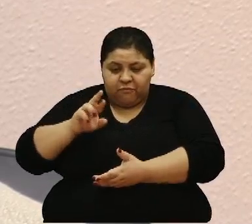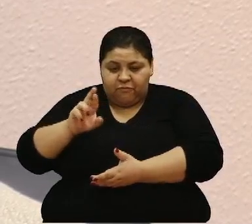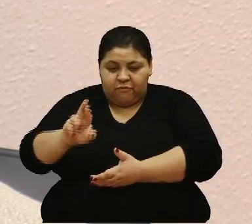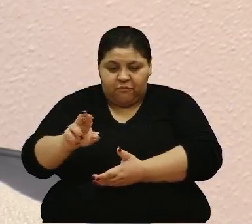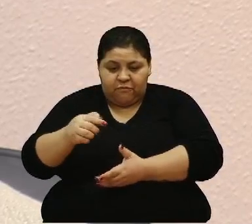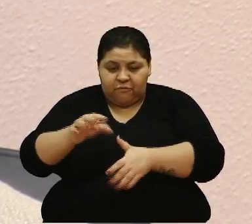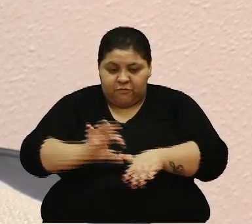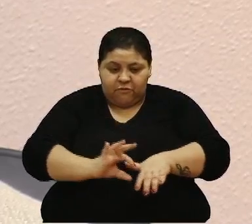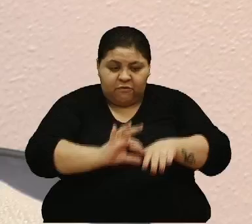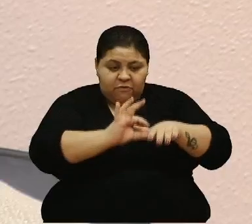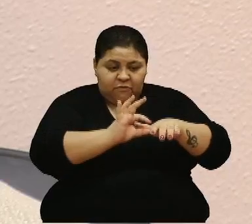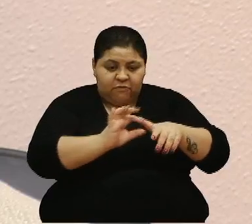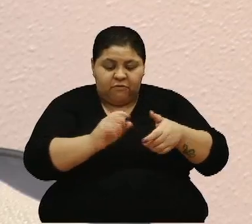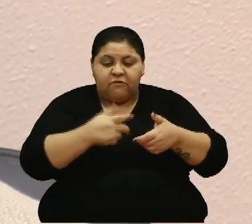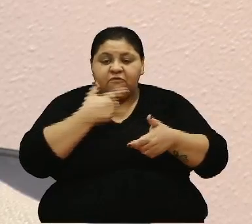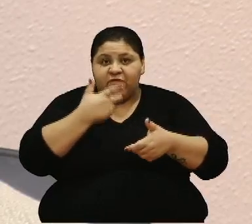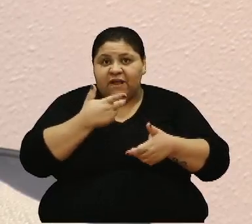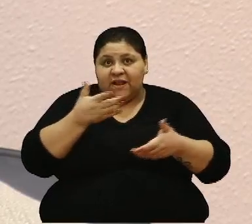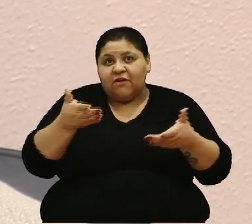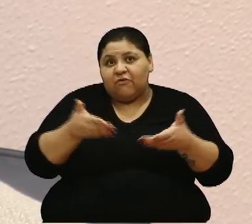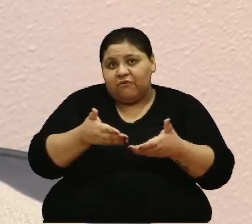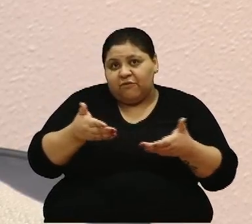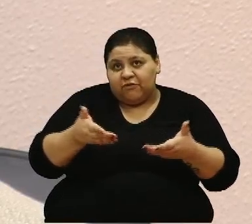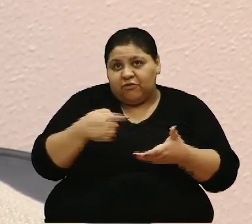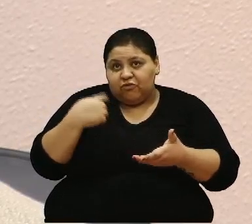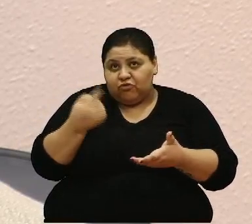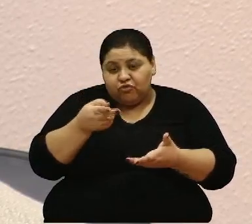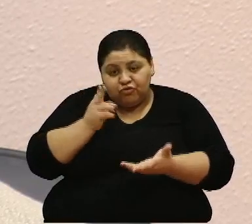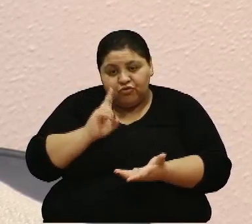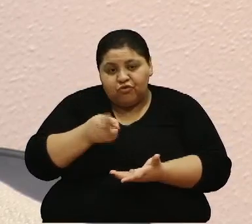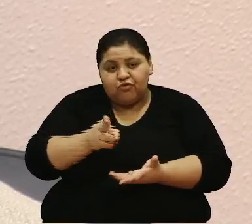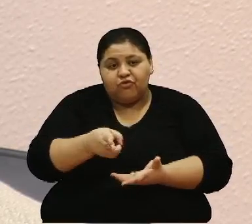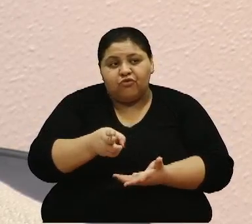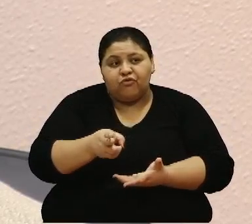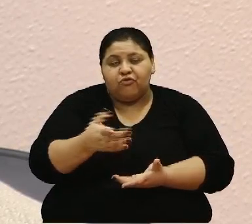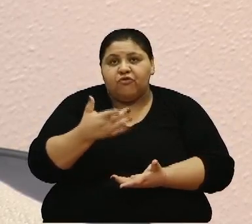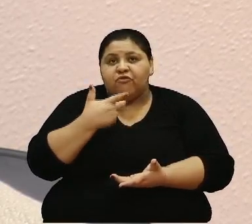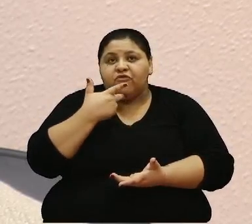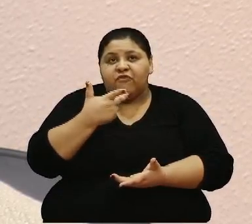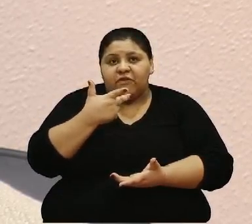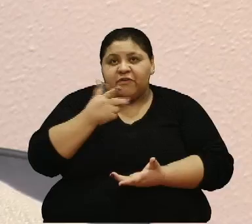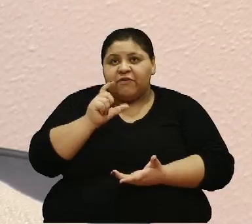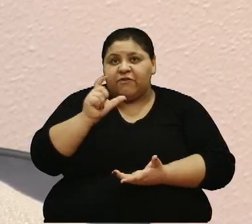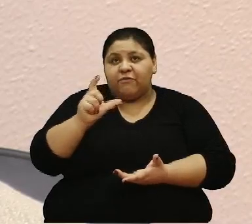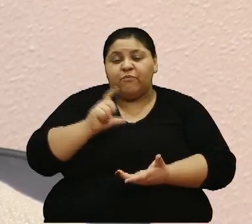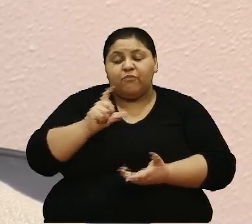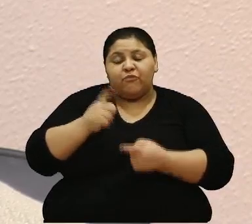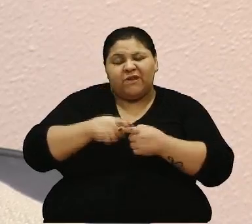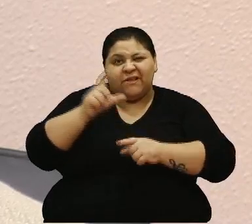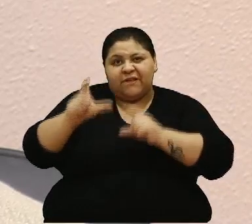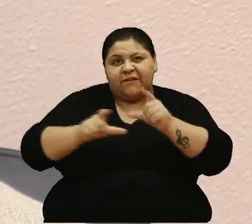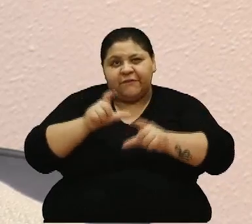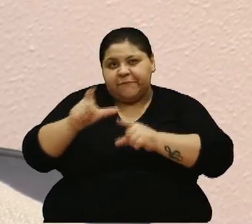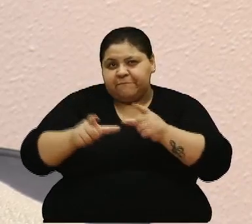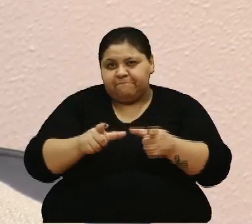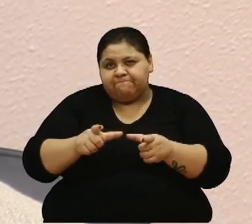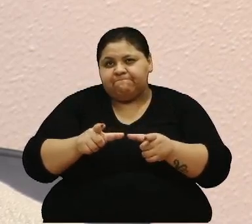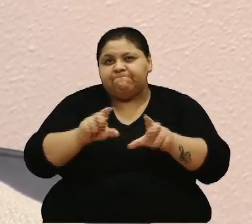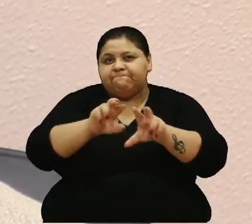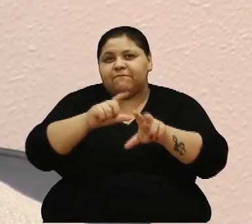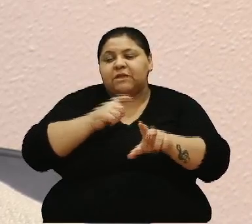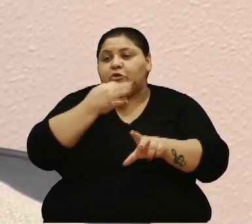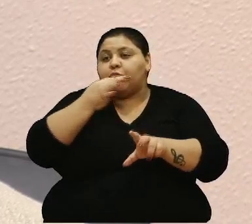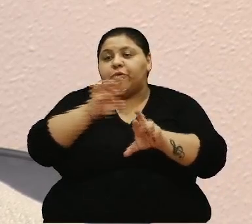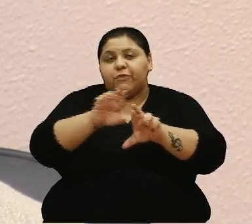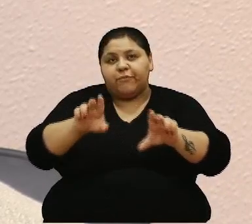minha líder, que faria essa fala nessa oportunidade. E nós seguimos cumprindo nossa palavra, porque tem gente que, embora divergente